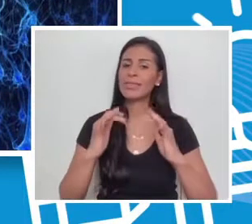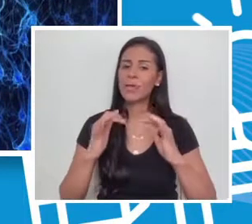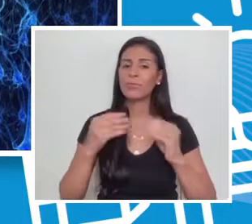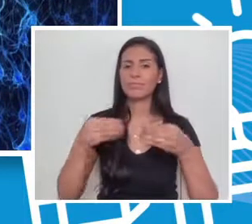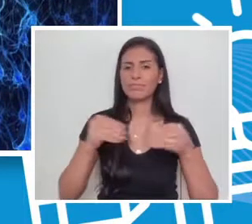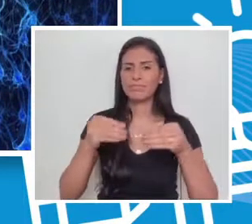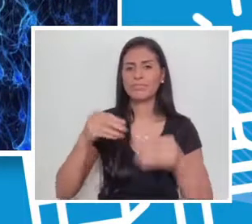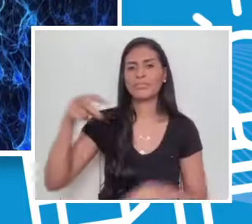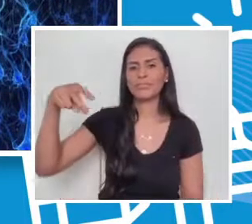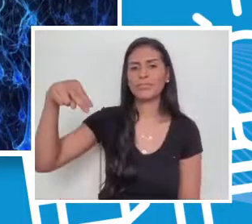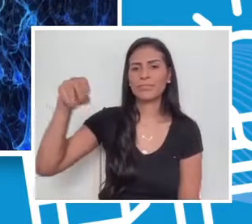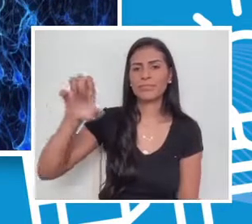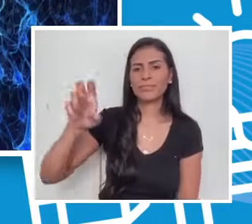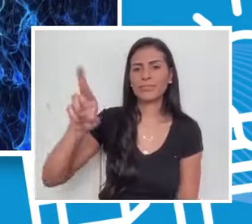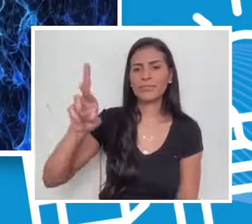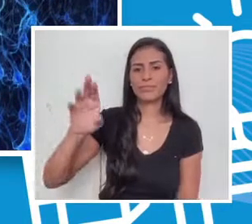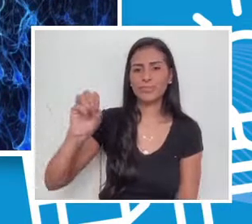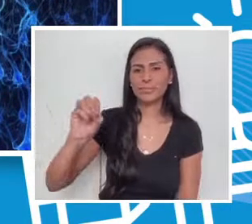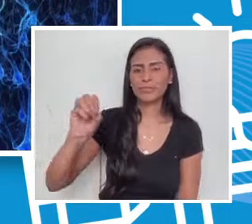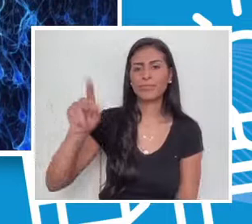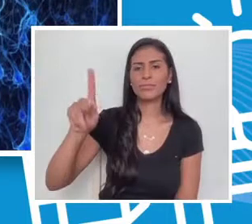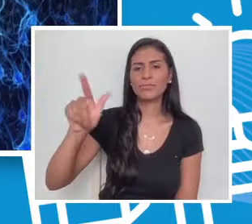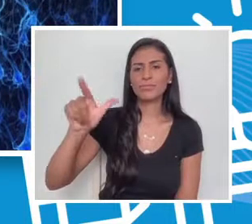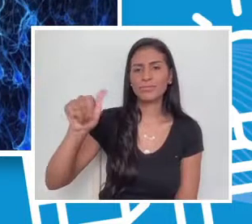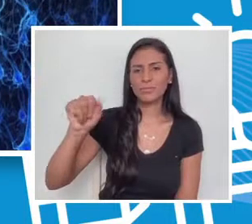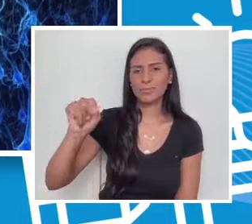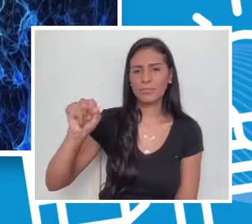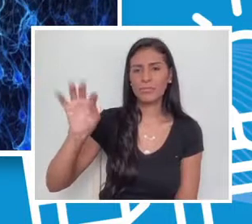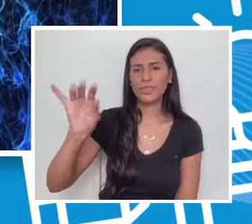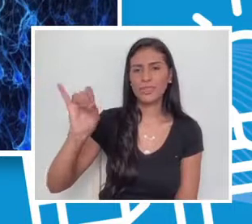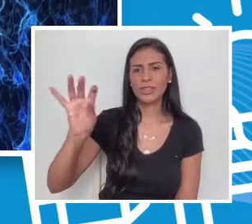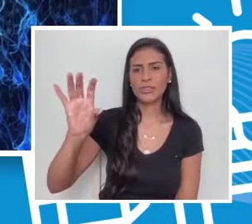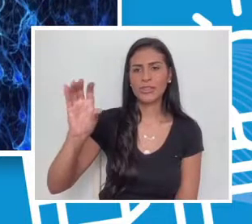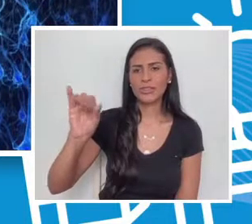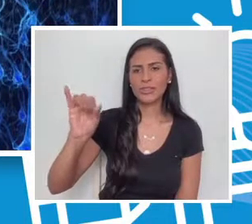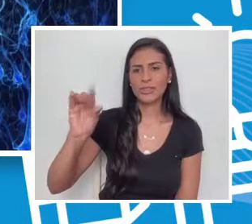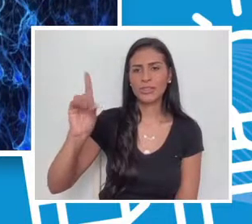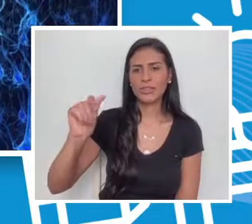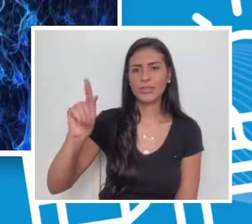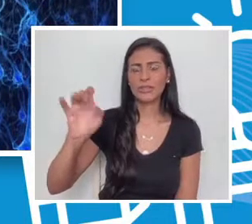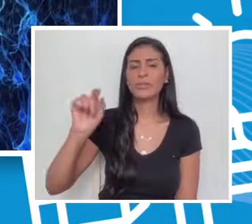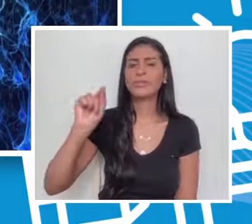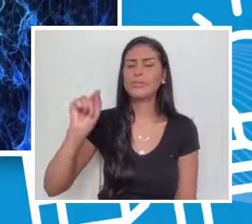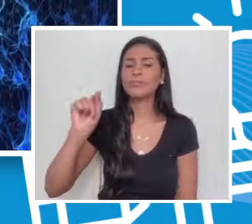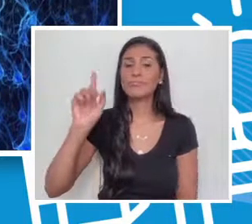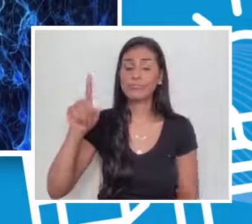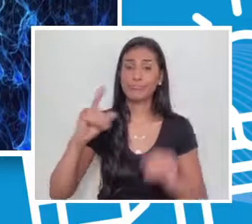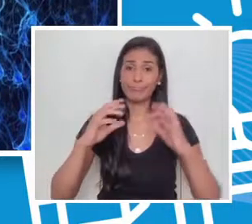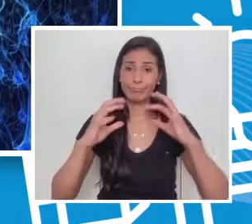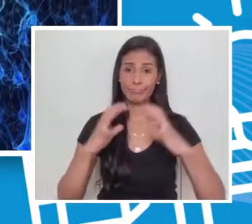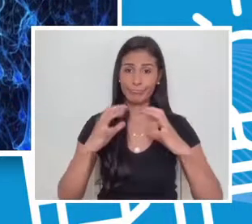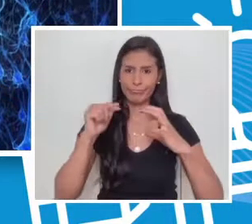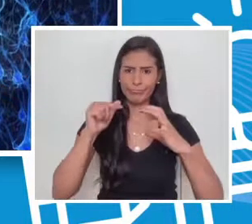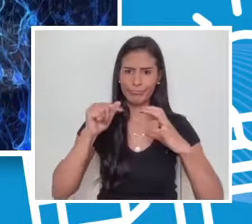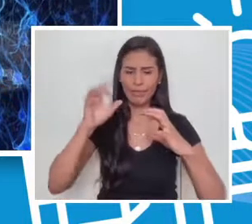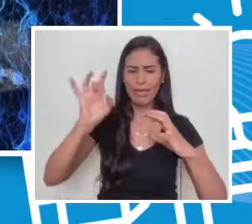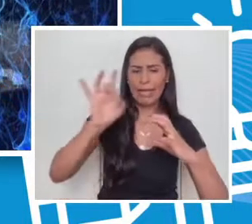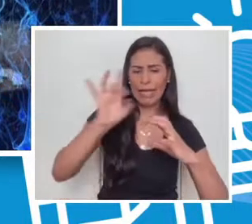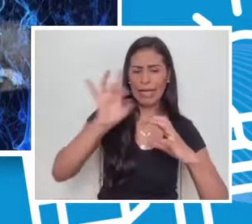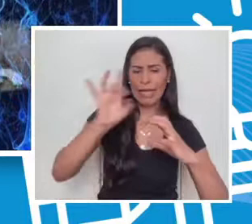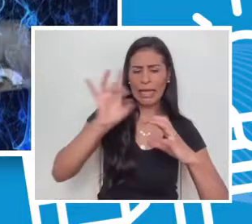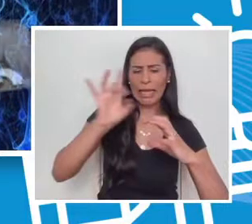é a capacidade dos neurônios, dos circuitos e das redes neurais de serem modificados pelo ambiente.